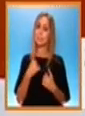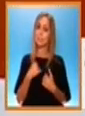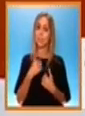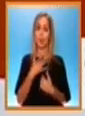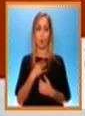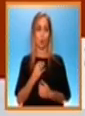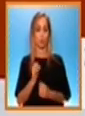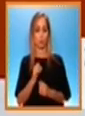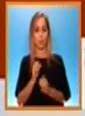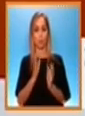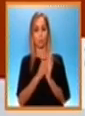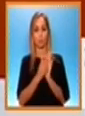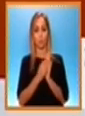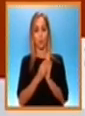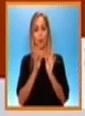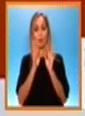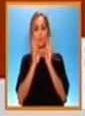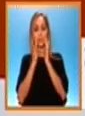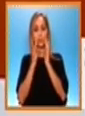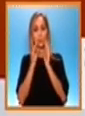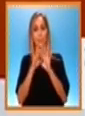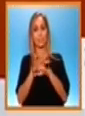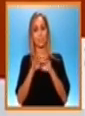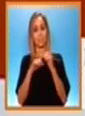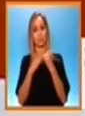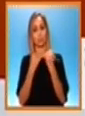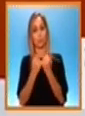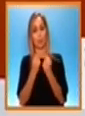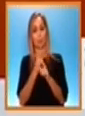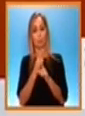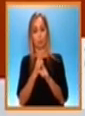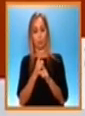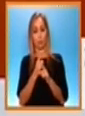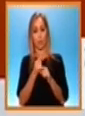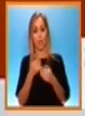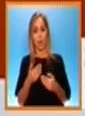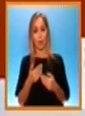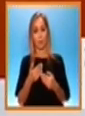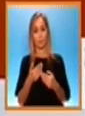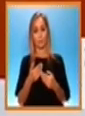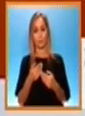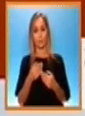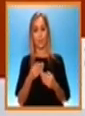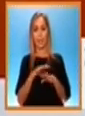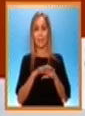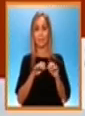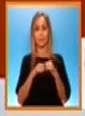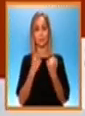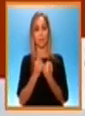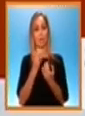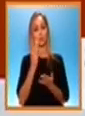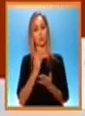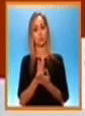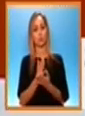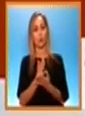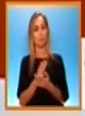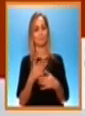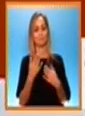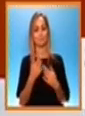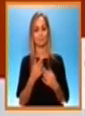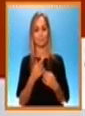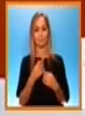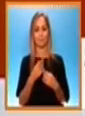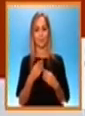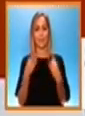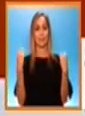espetáculo, para partilharem no Facebook, nas redes sociais e por aí fora, porque as redes sociais hoje em dia não podem ser só um pretexto para os